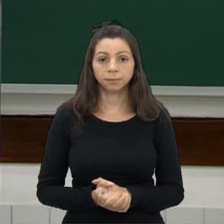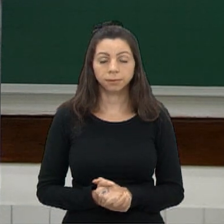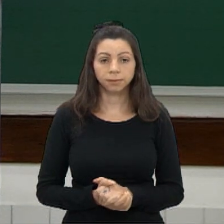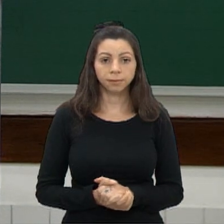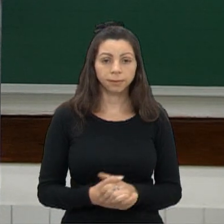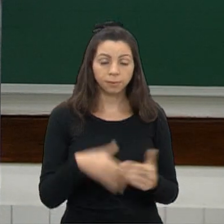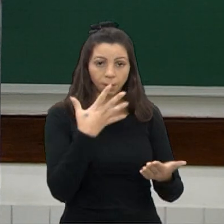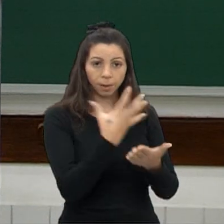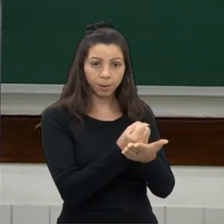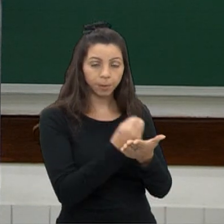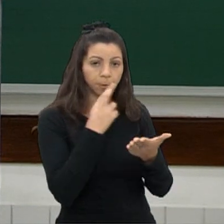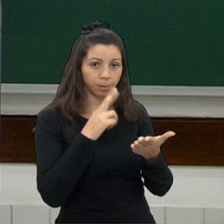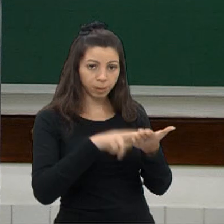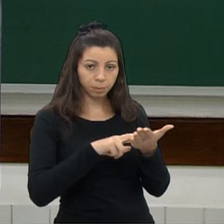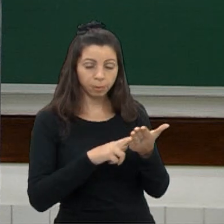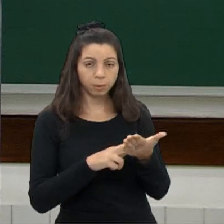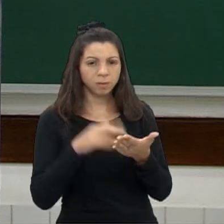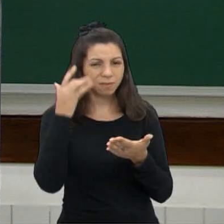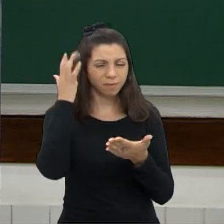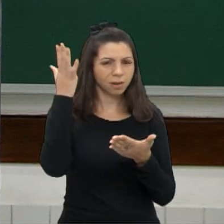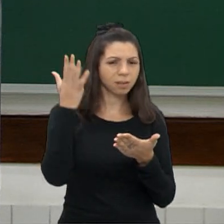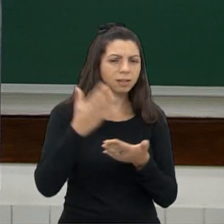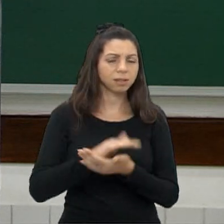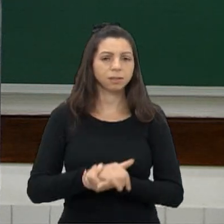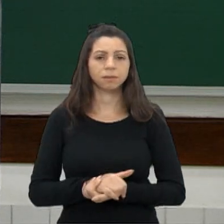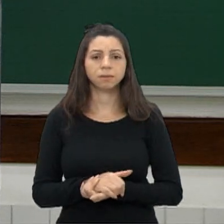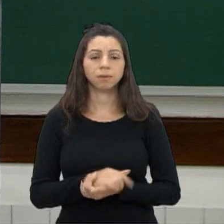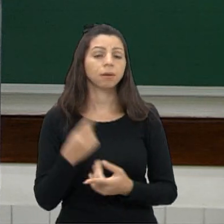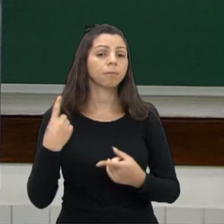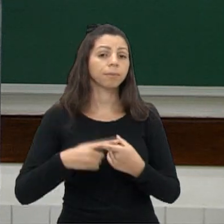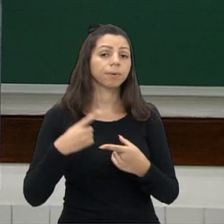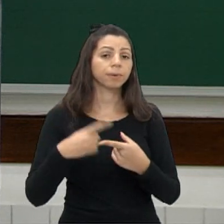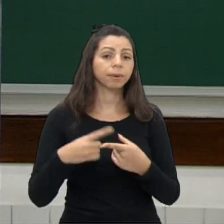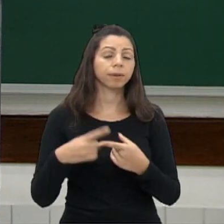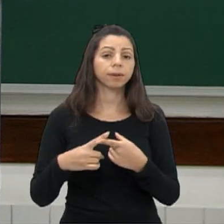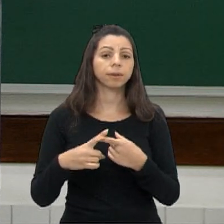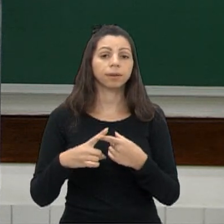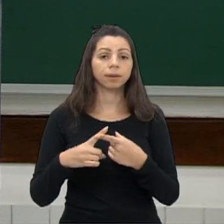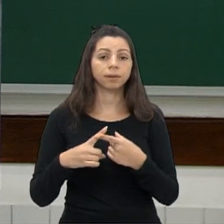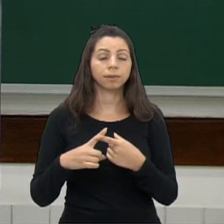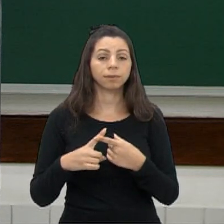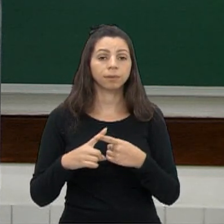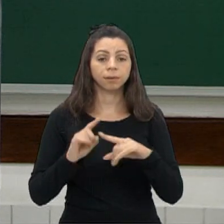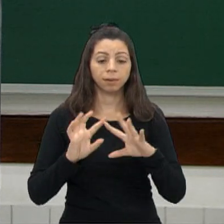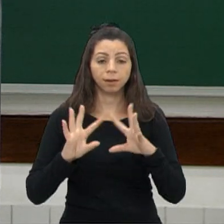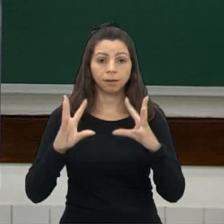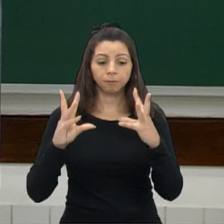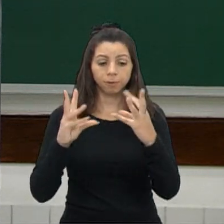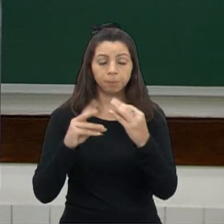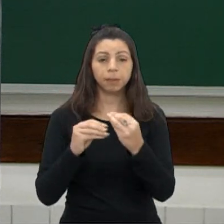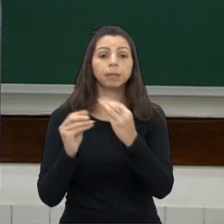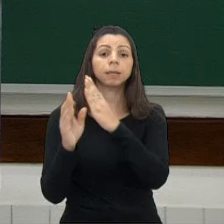Anotou sua resposta? Fácil, né? Tá muito fácil saber o porquê a rotina dessa família está meio